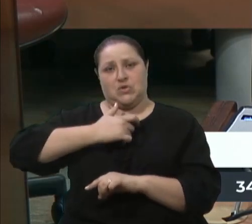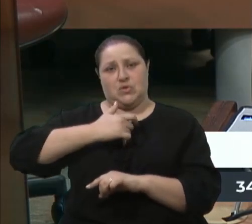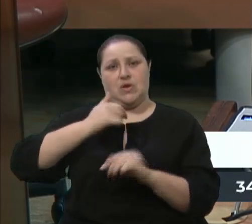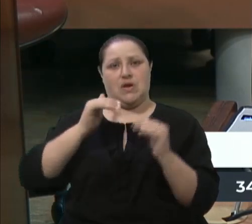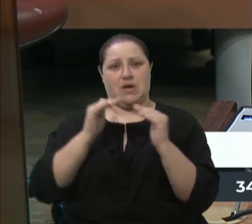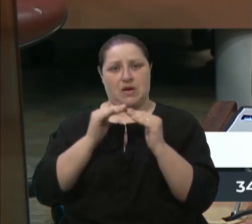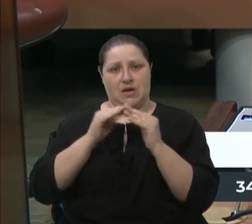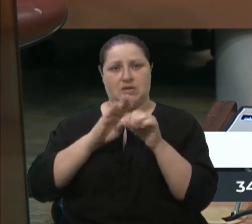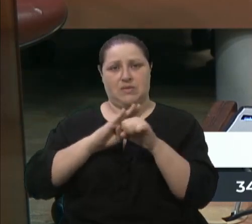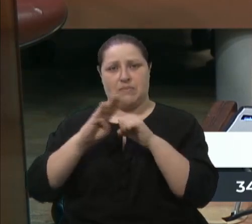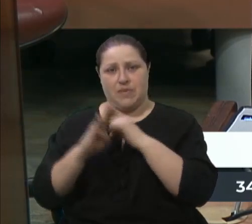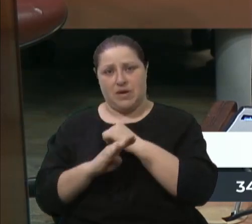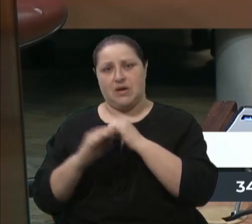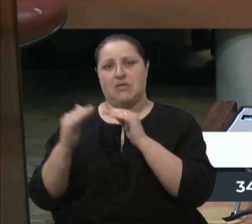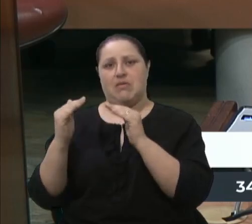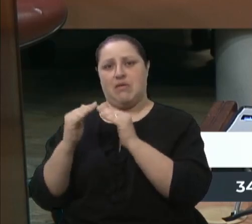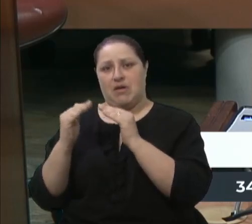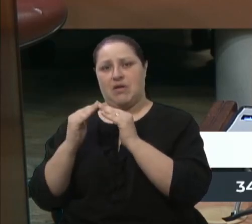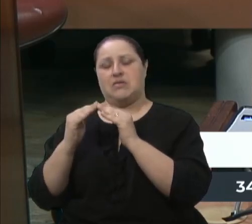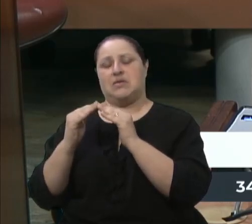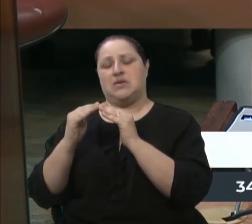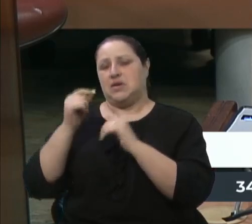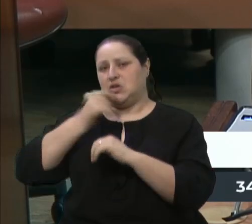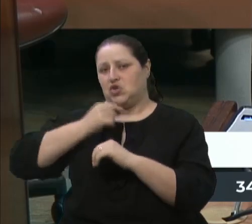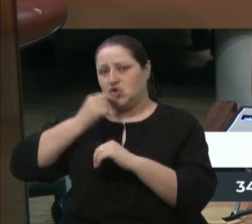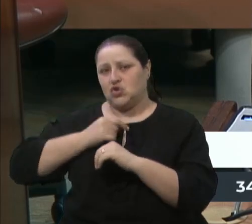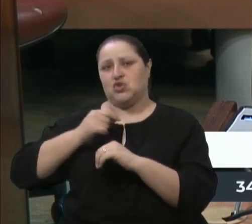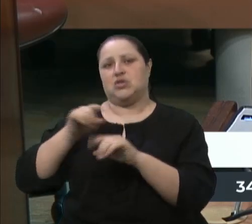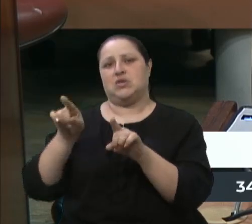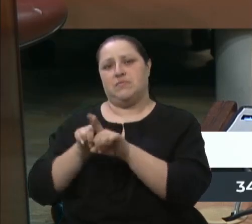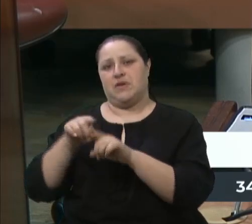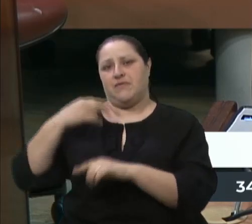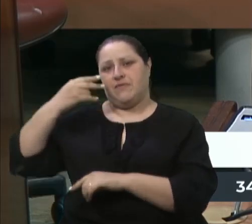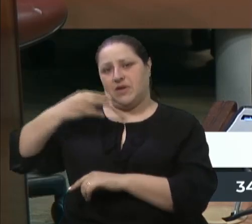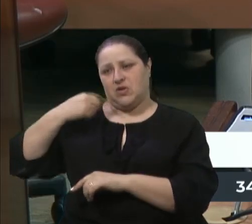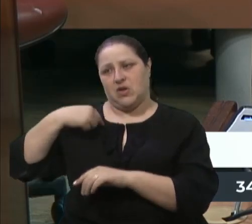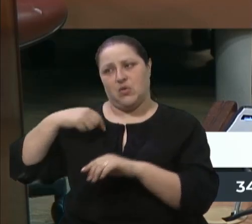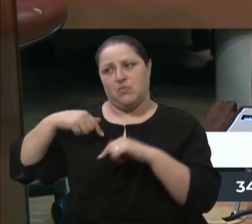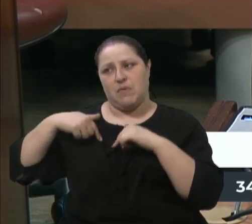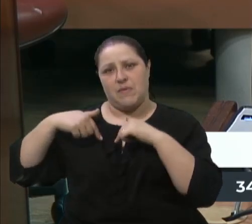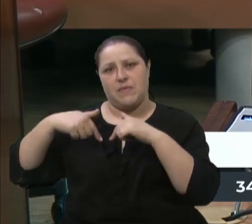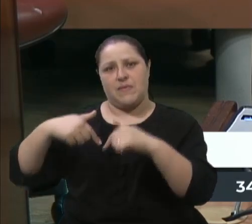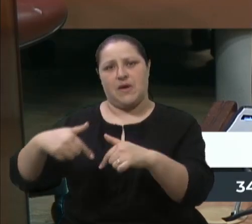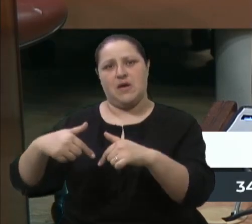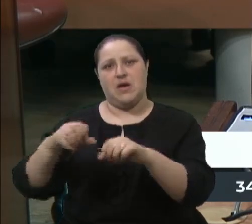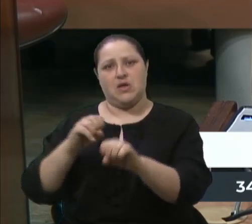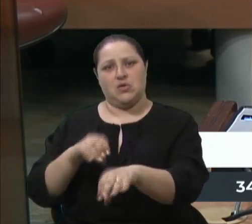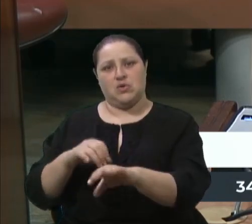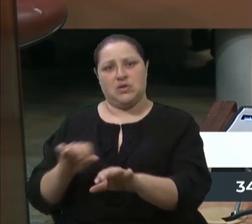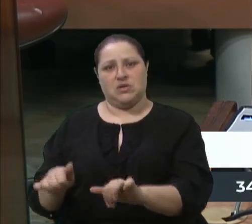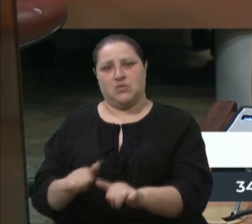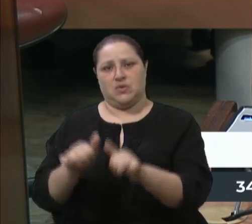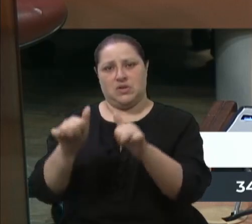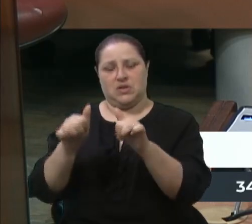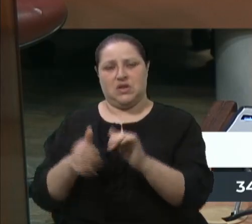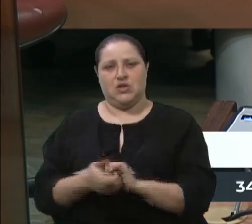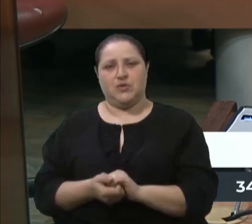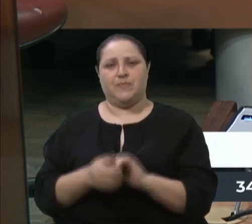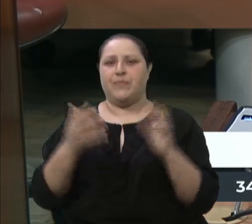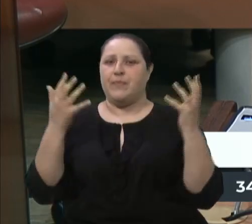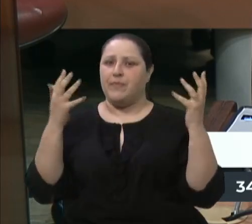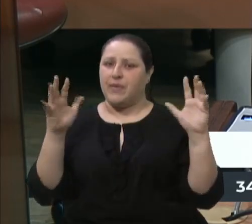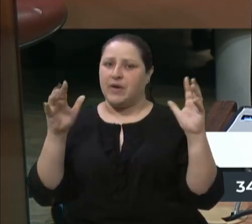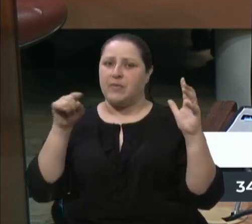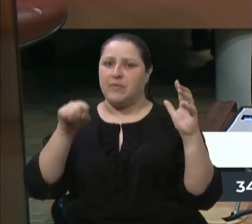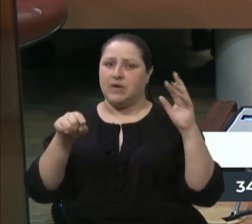moradora, como caxiense ou como vereadora, que luto muito pela educação de qualidade. Então, parabéns por o senhor trazer novamente